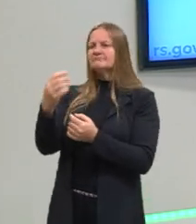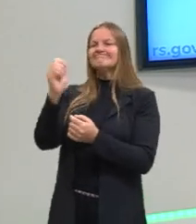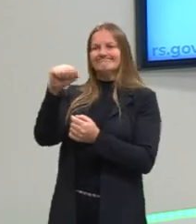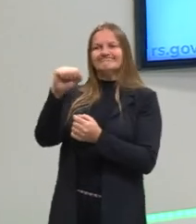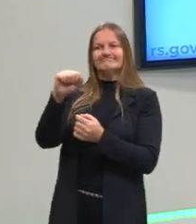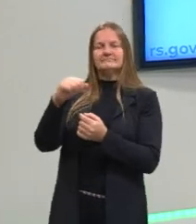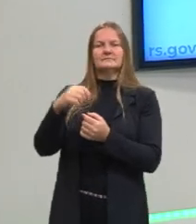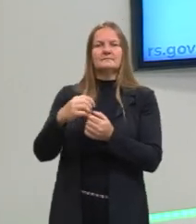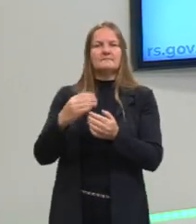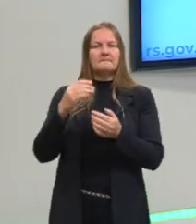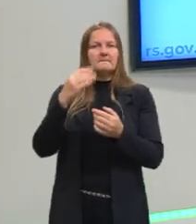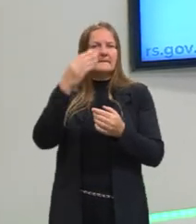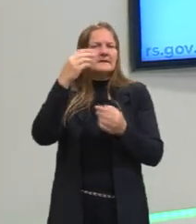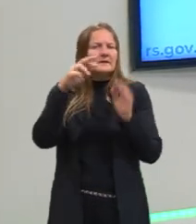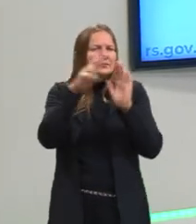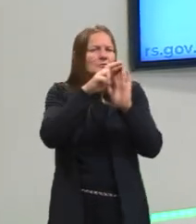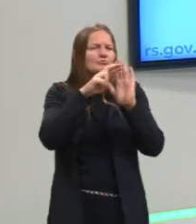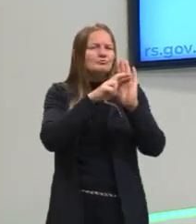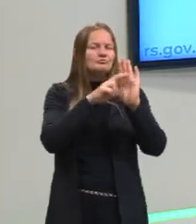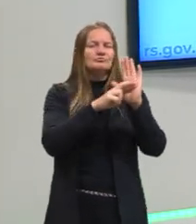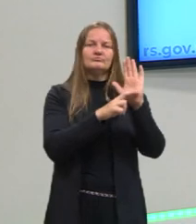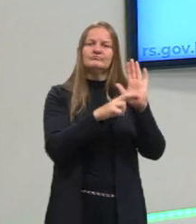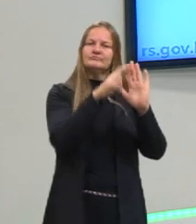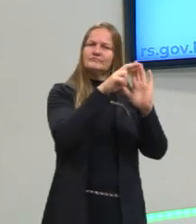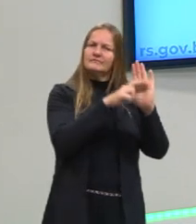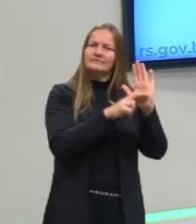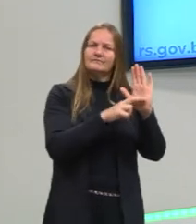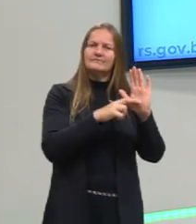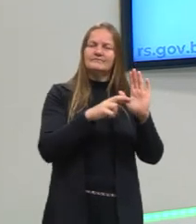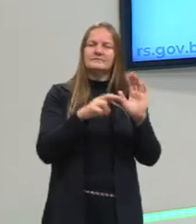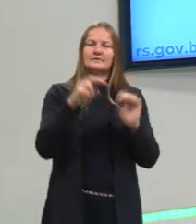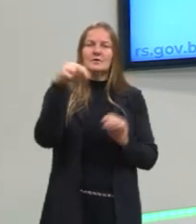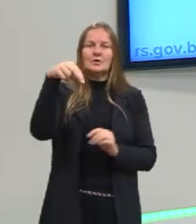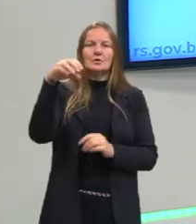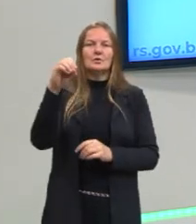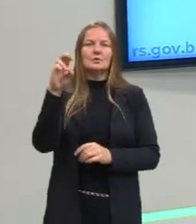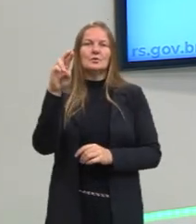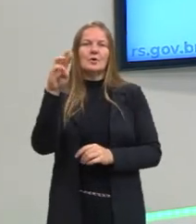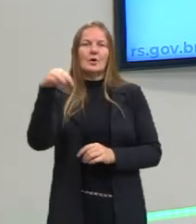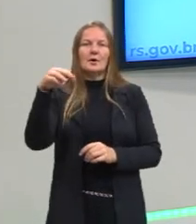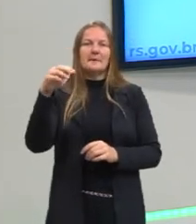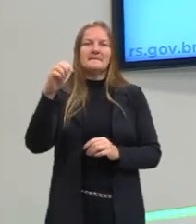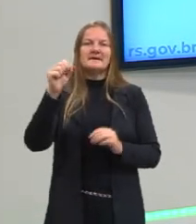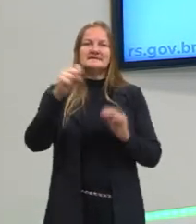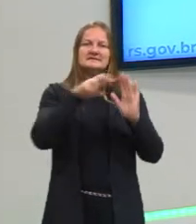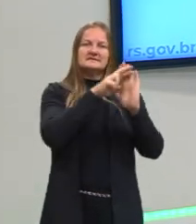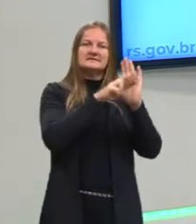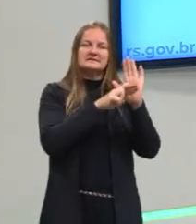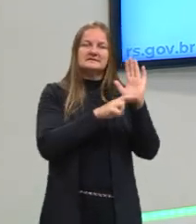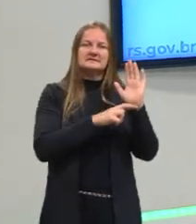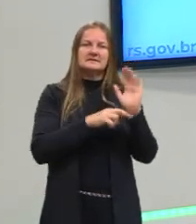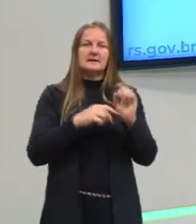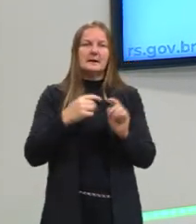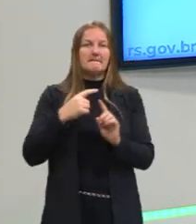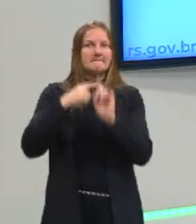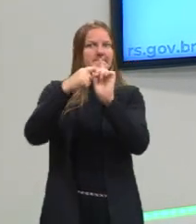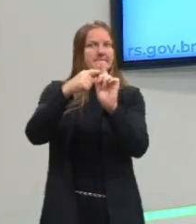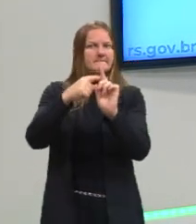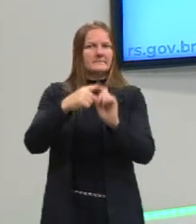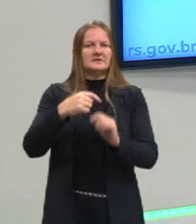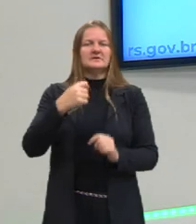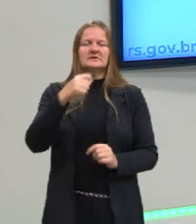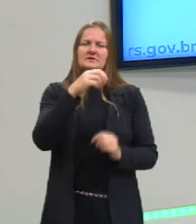sociedade essas normas as normas elas nos conduzem a provações positivas